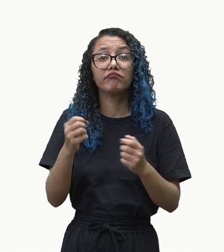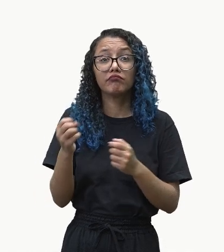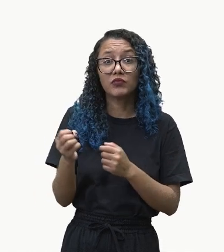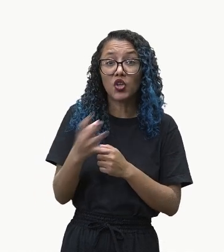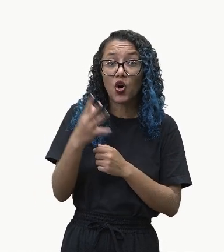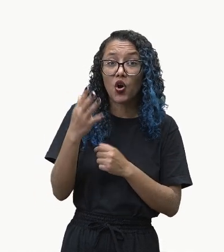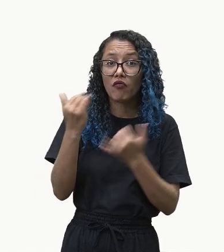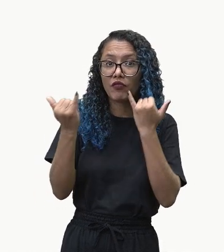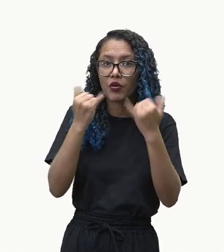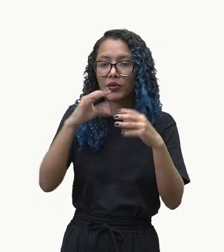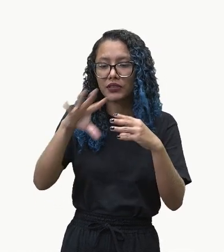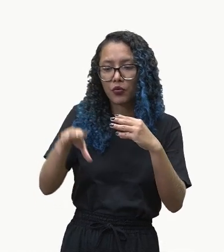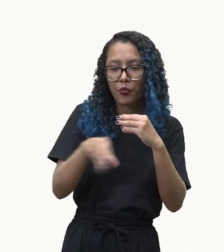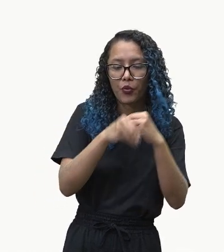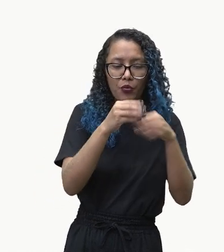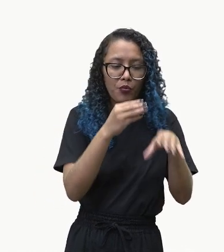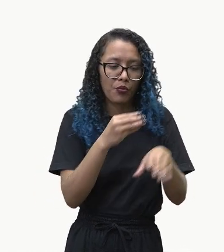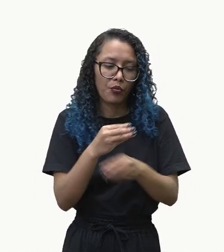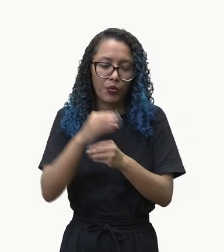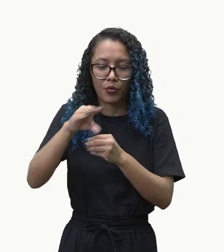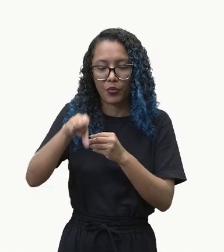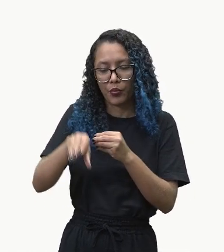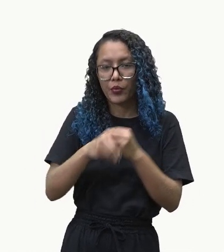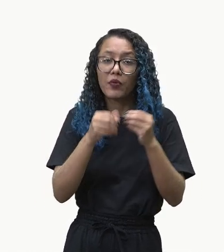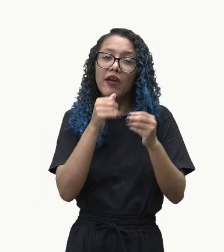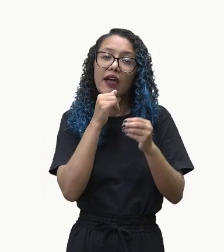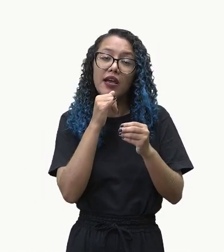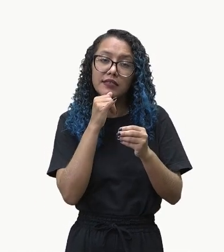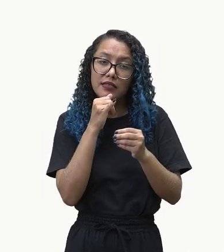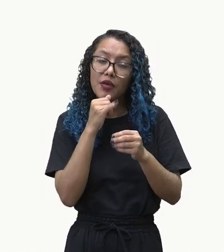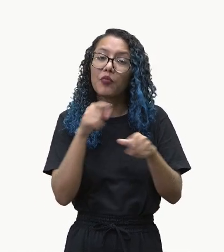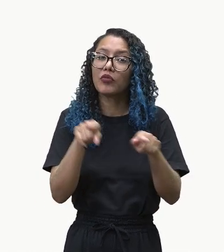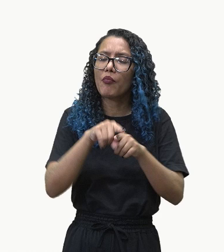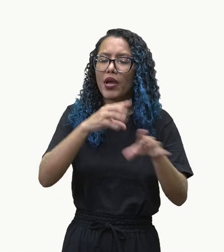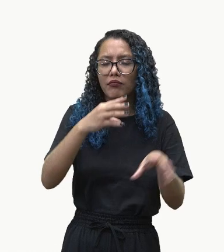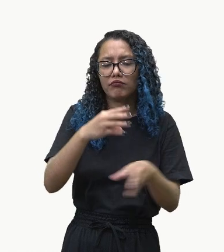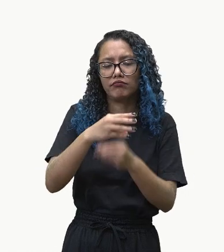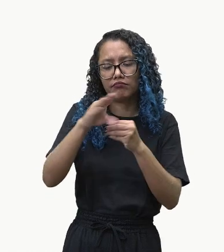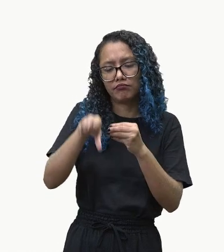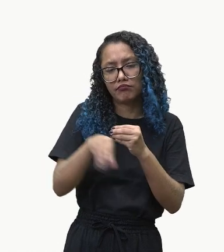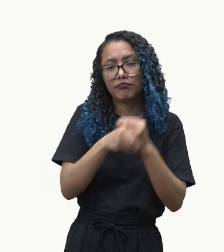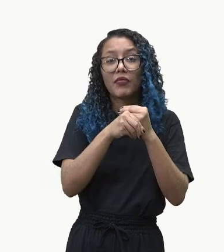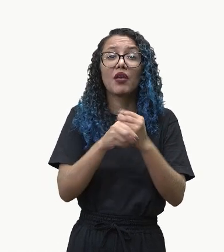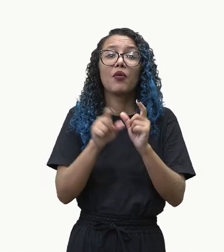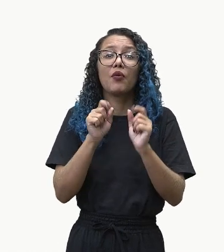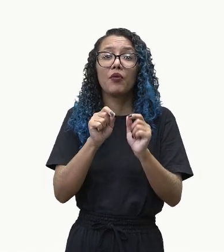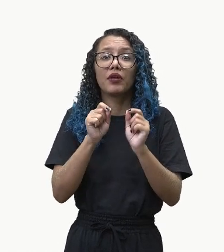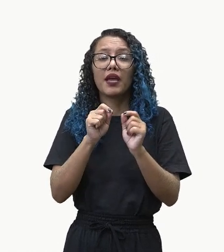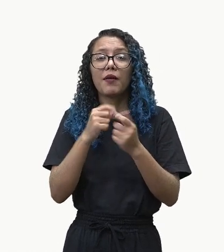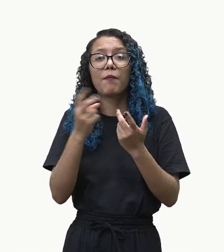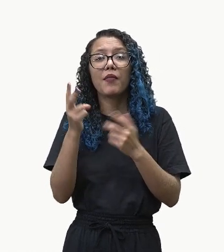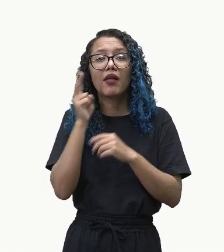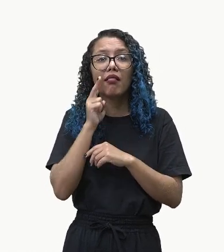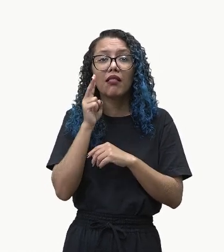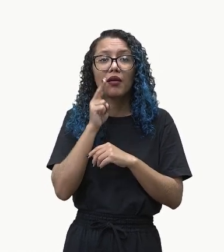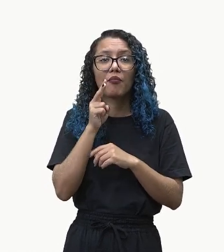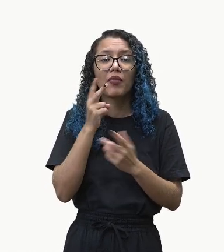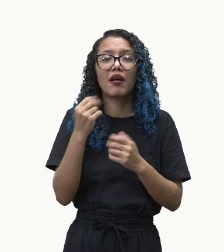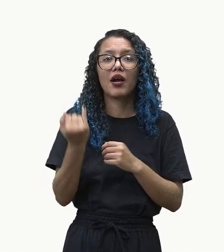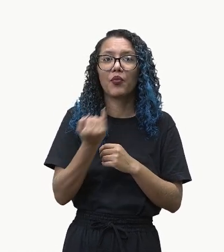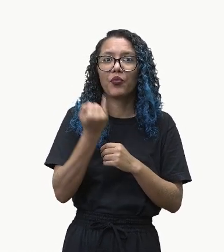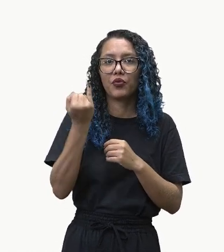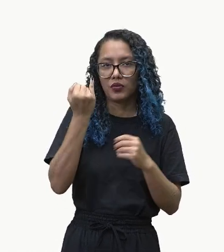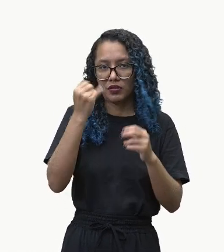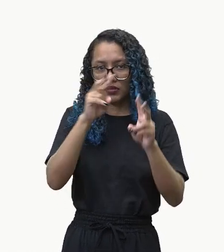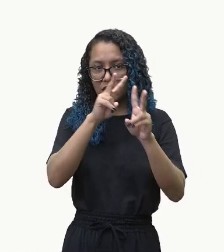novas informações e também exemplos para o quê? Para sempre relembrar a importância daquele